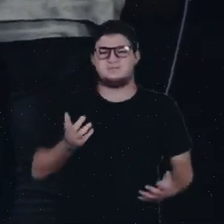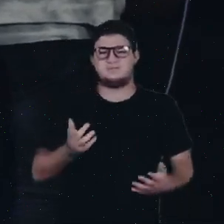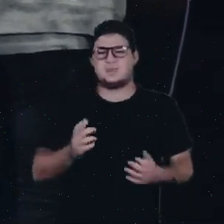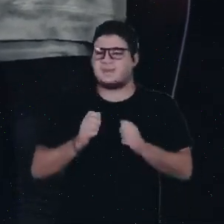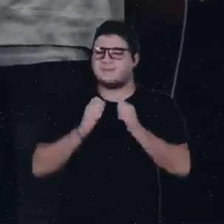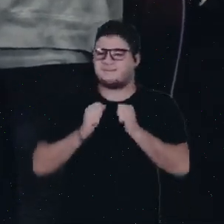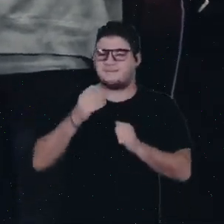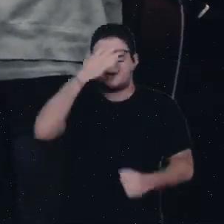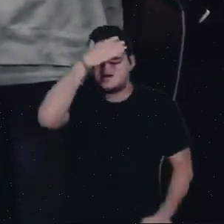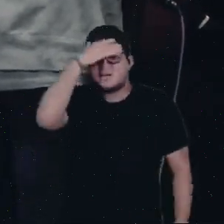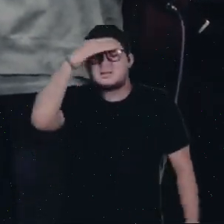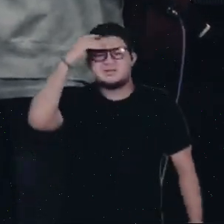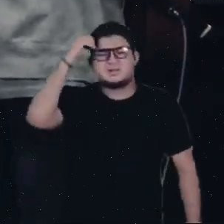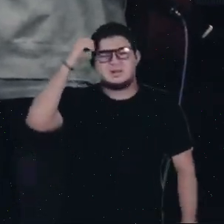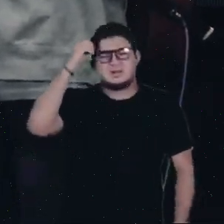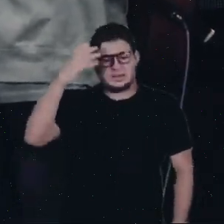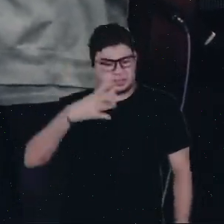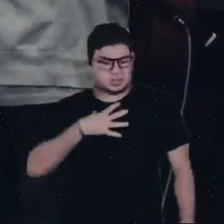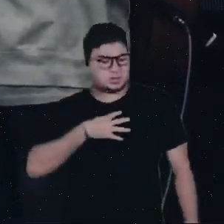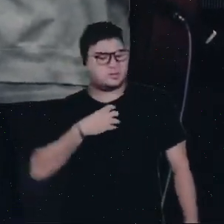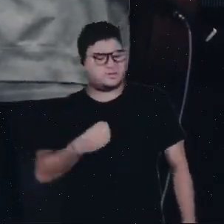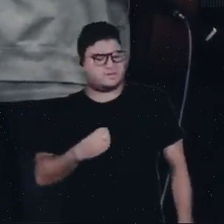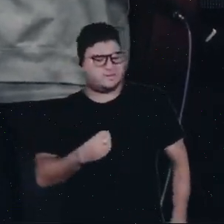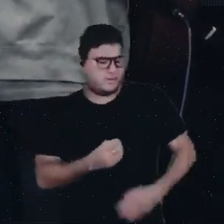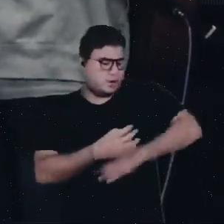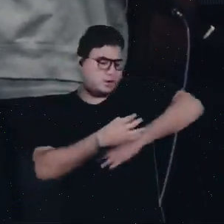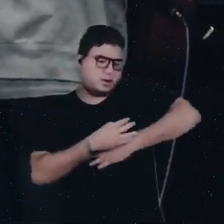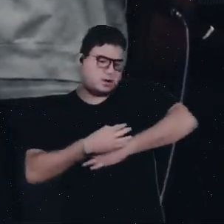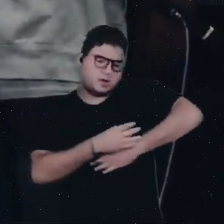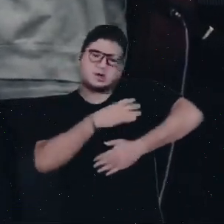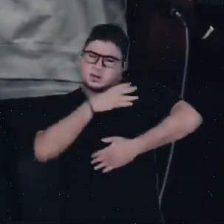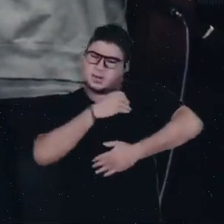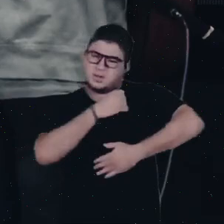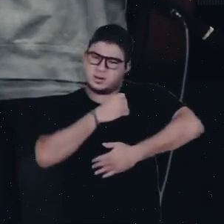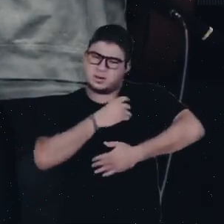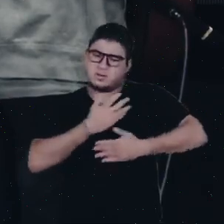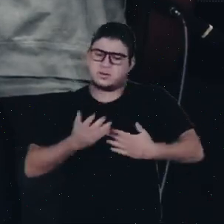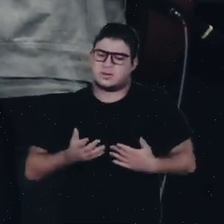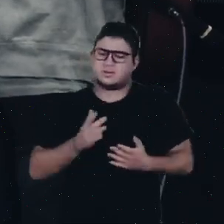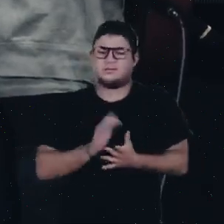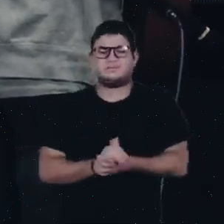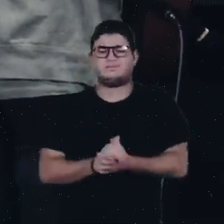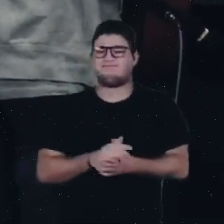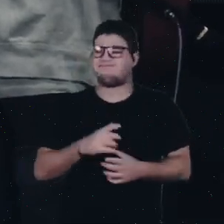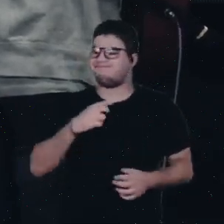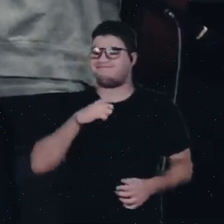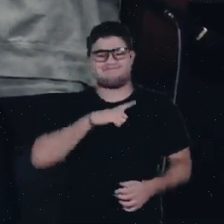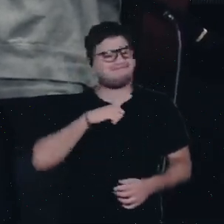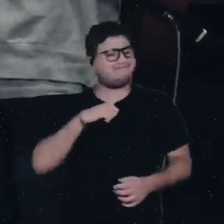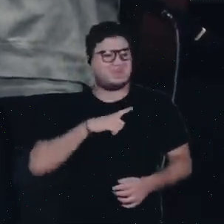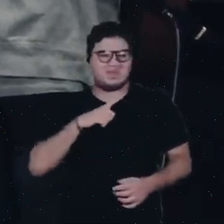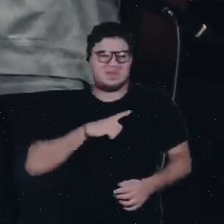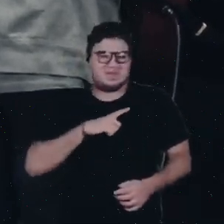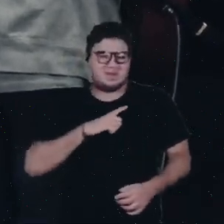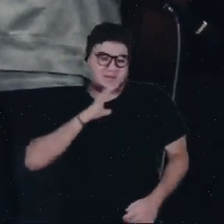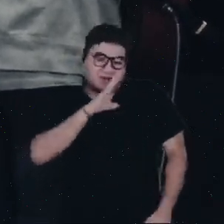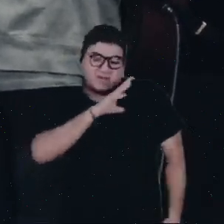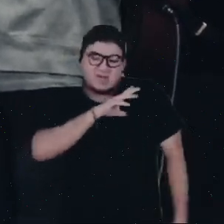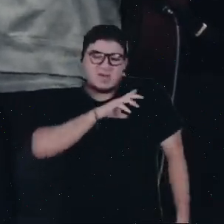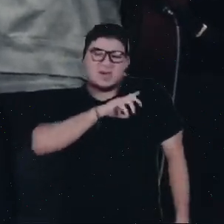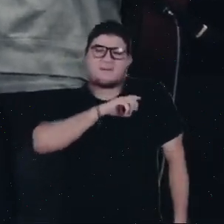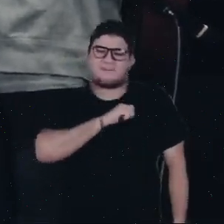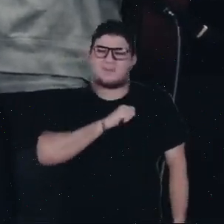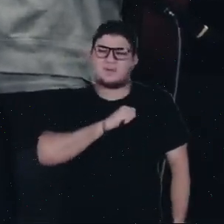pode esquecer do seu bebê que ainda mama e não ter compaixão do filho que